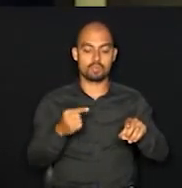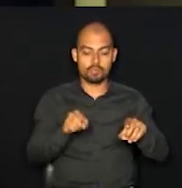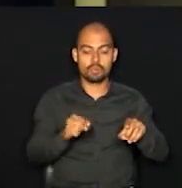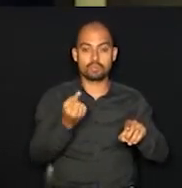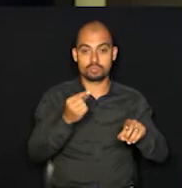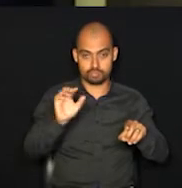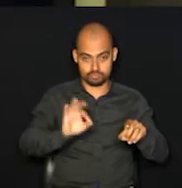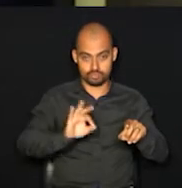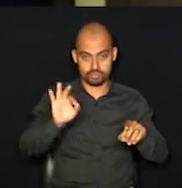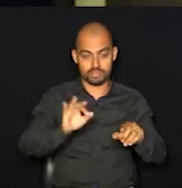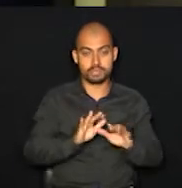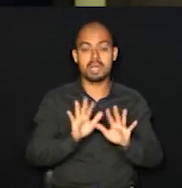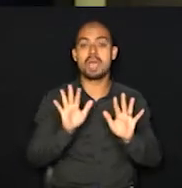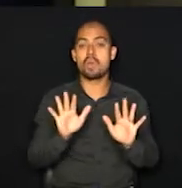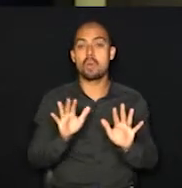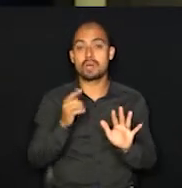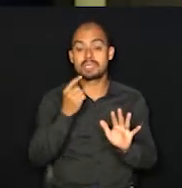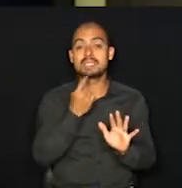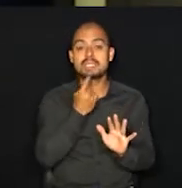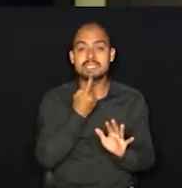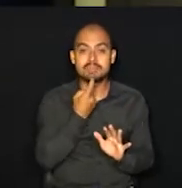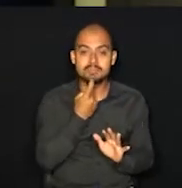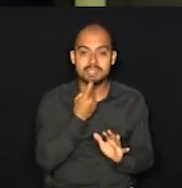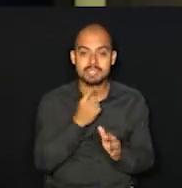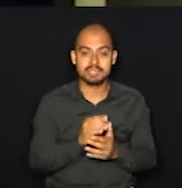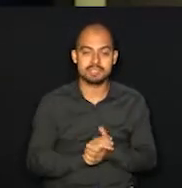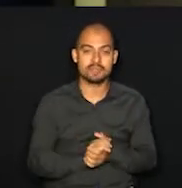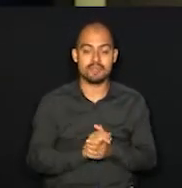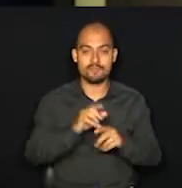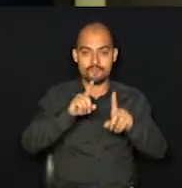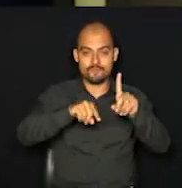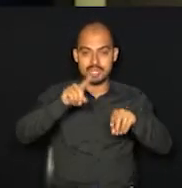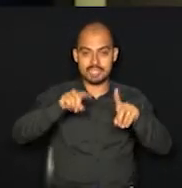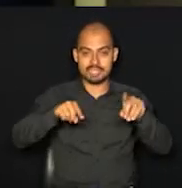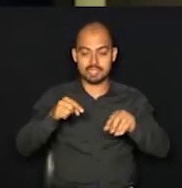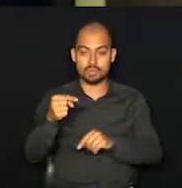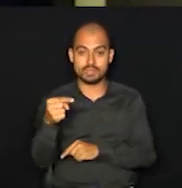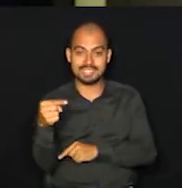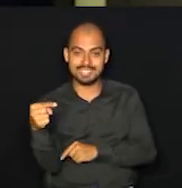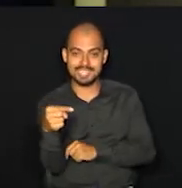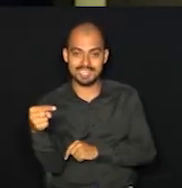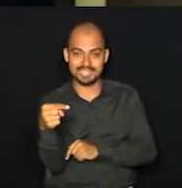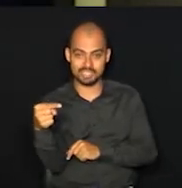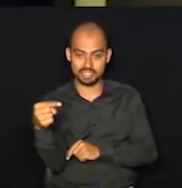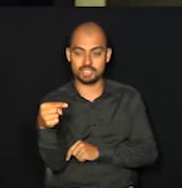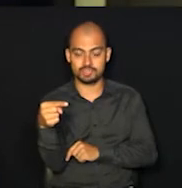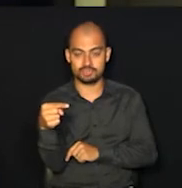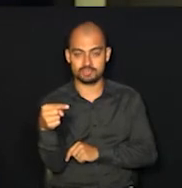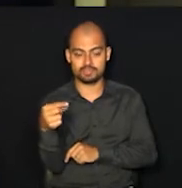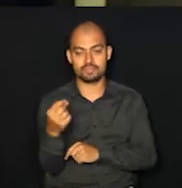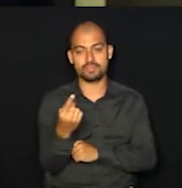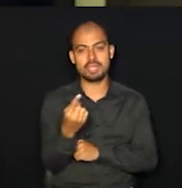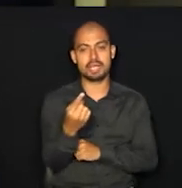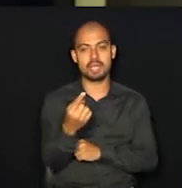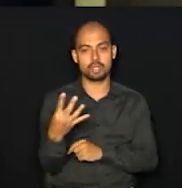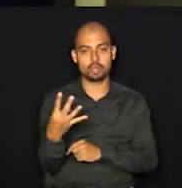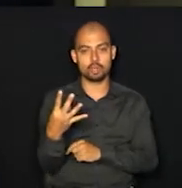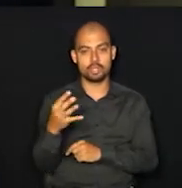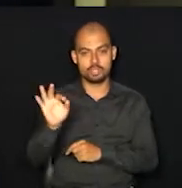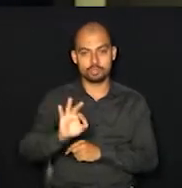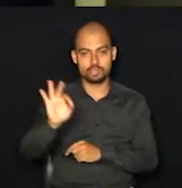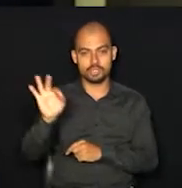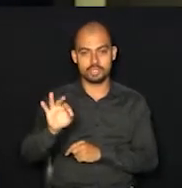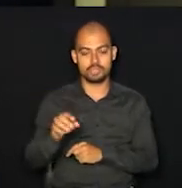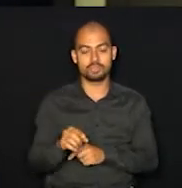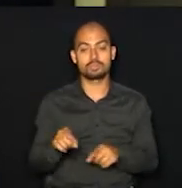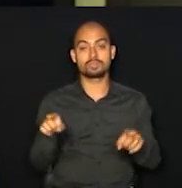31,1%. E quando a gente vem para Campinas, nós tivemos uma variação negativa de casos de 14% e uma